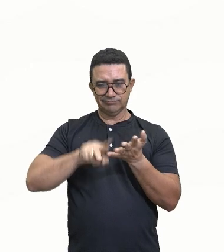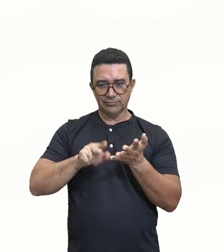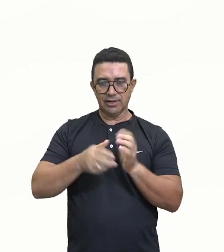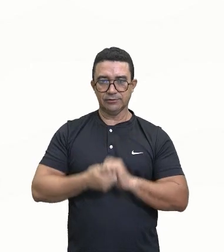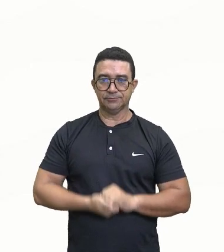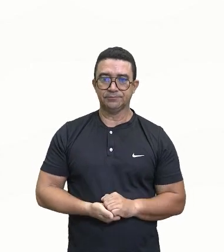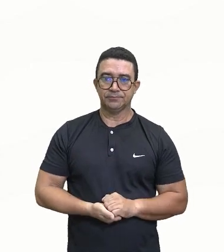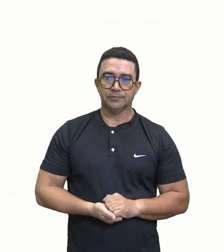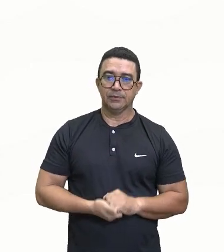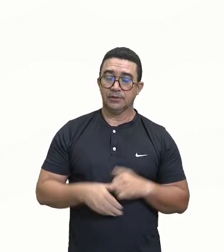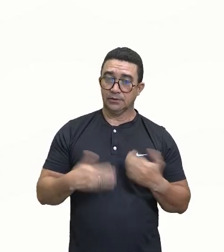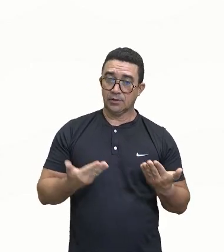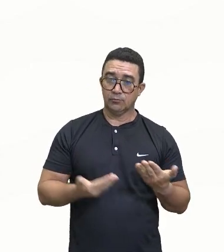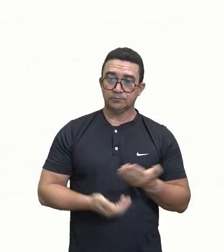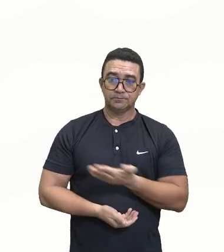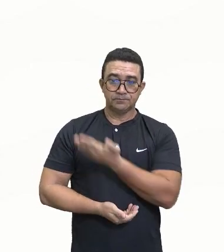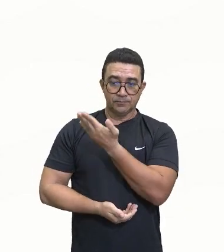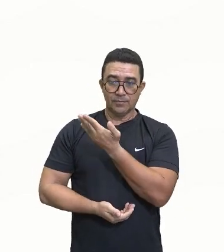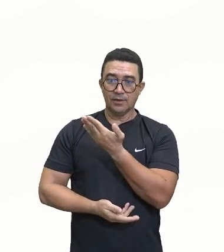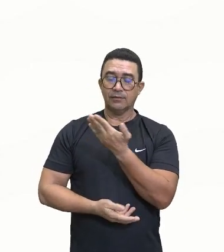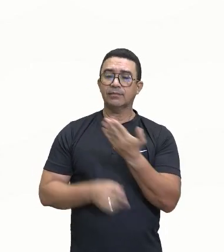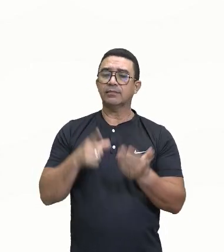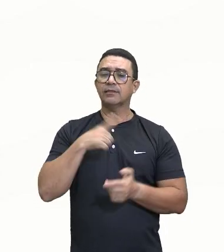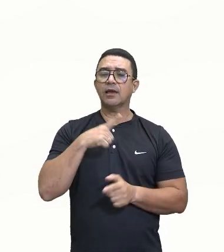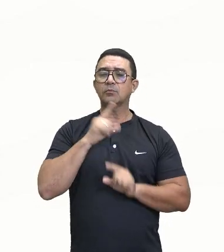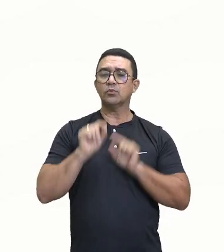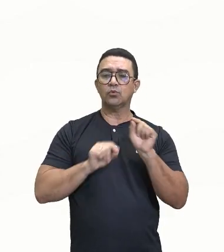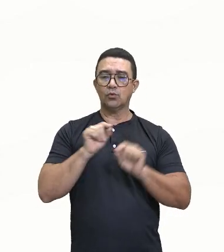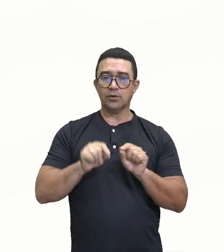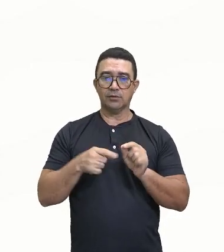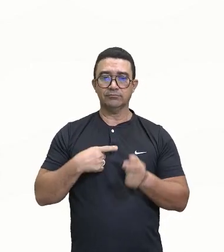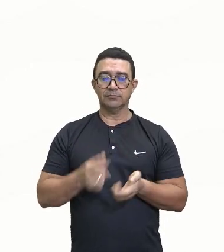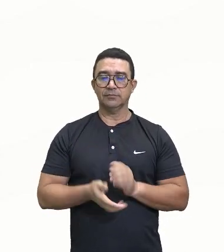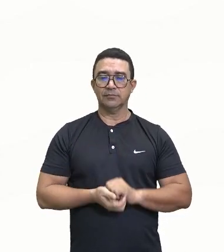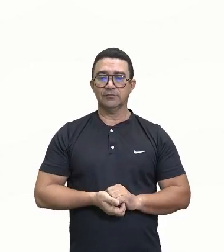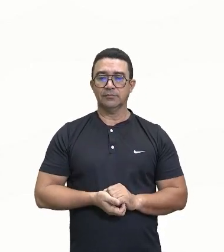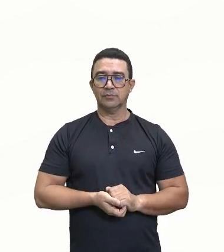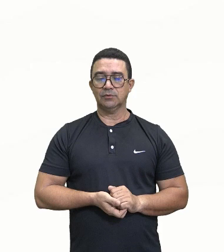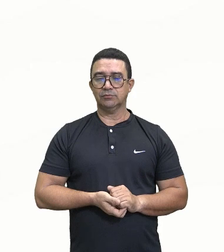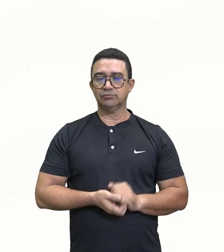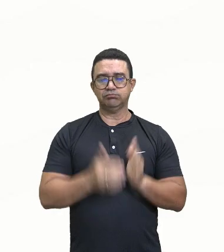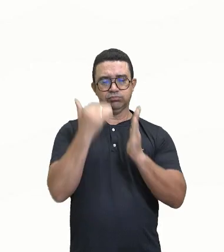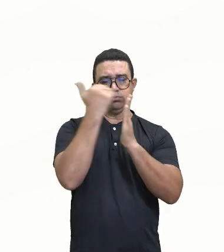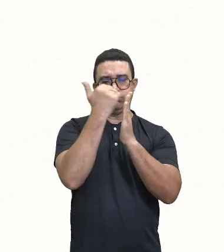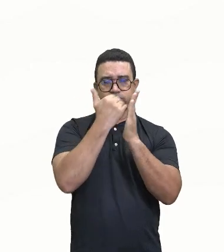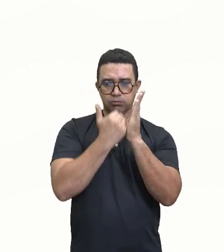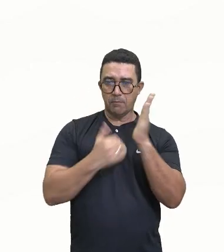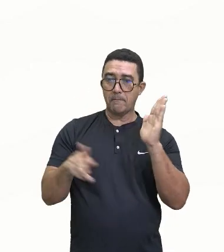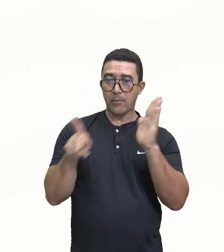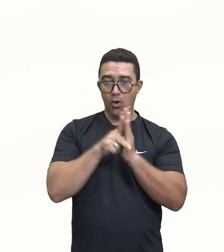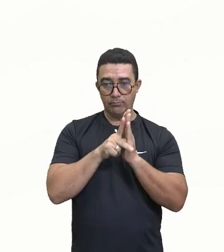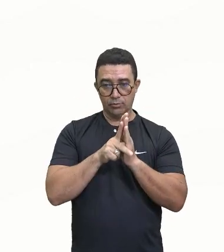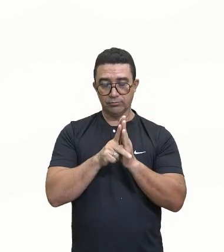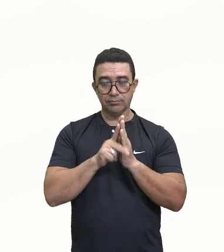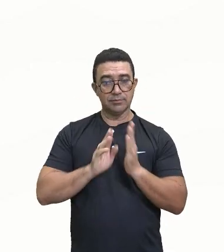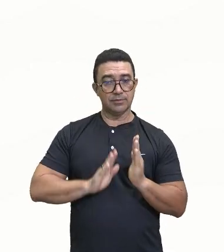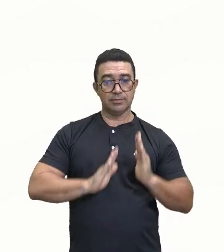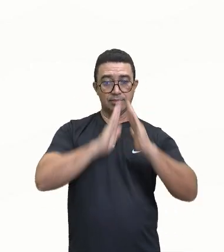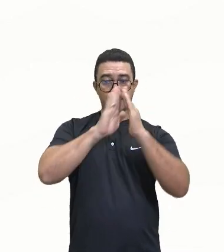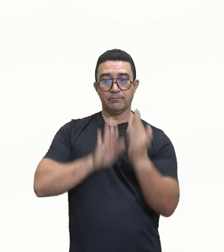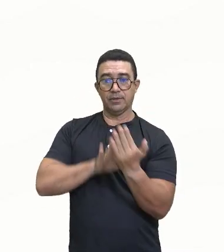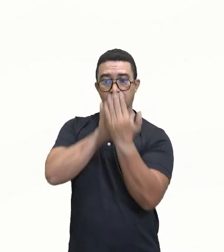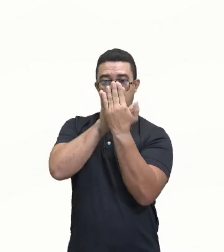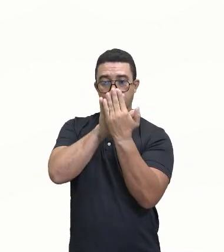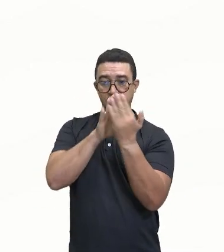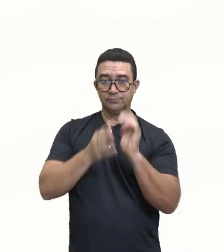aí registrado para vocês, nós temos também os elementos de uma pirâmide. Então, o que a